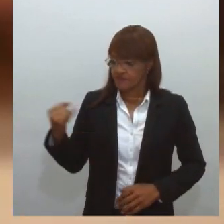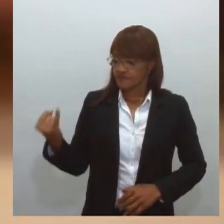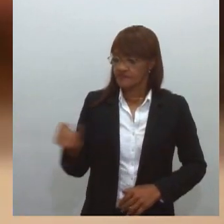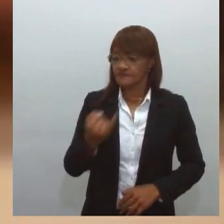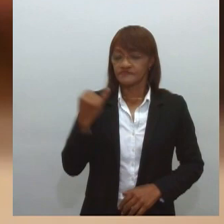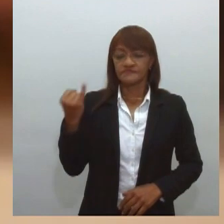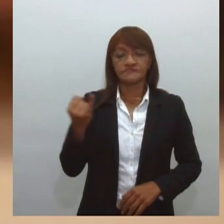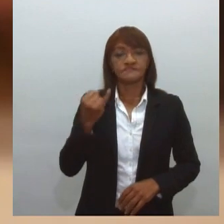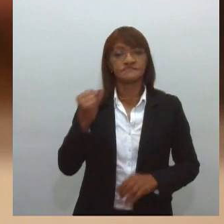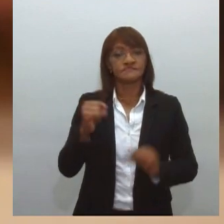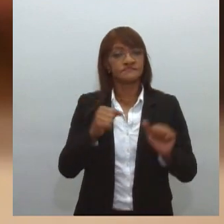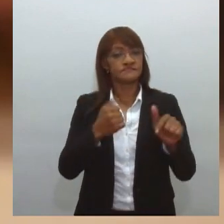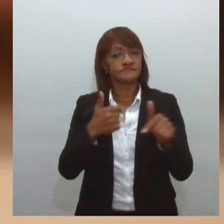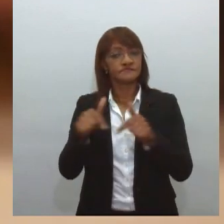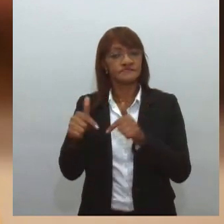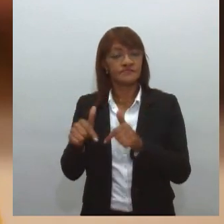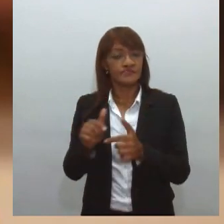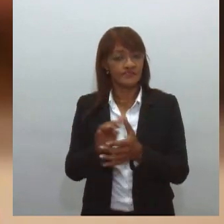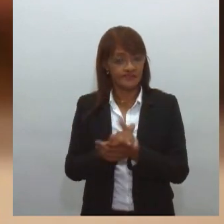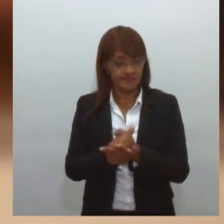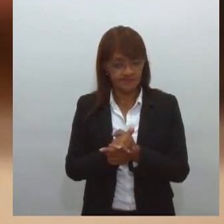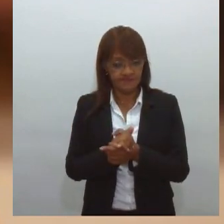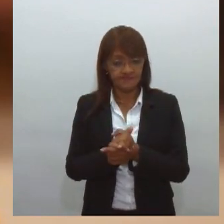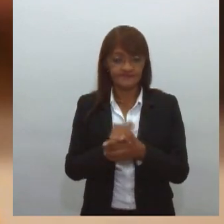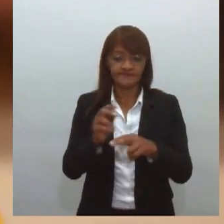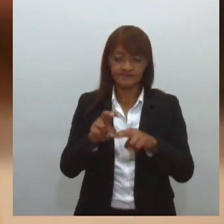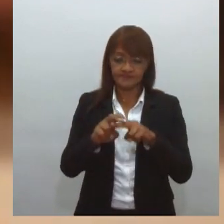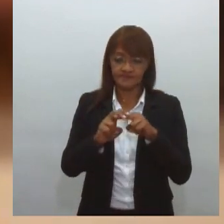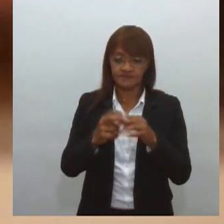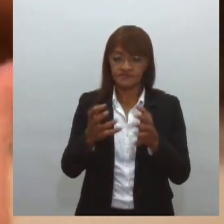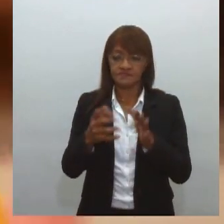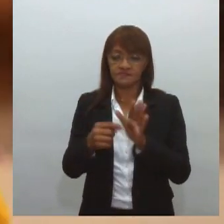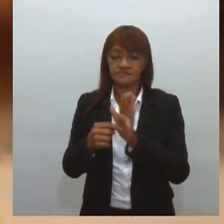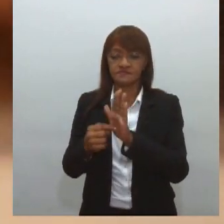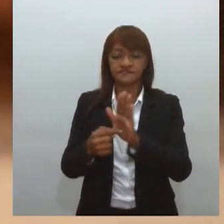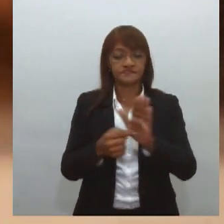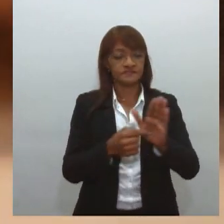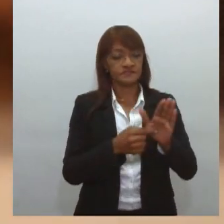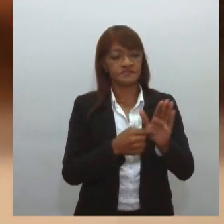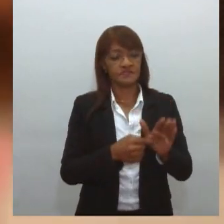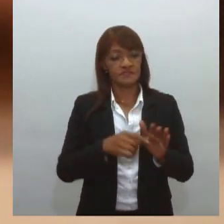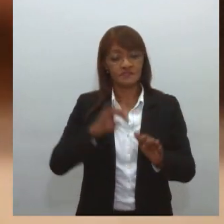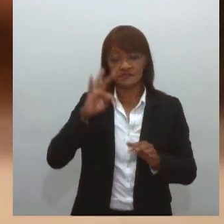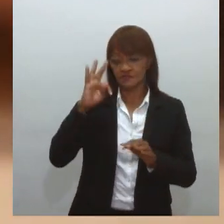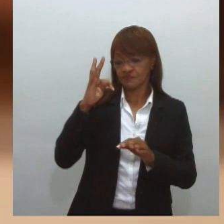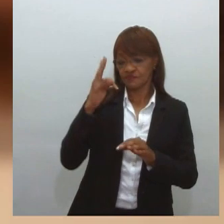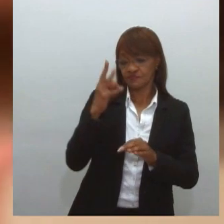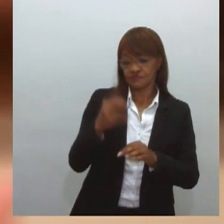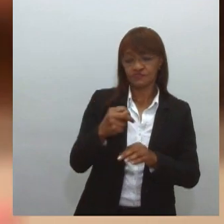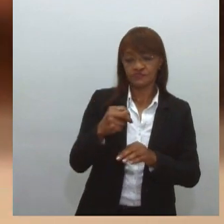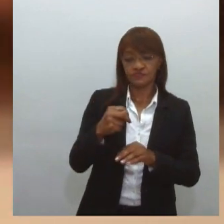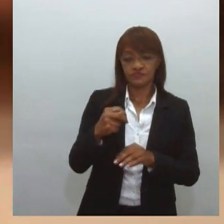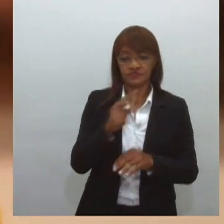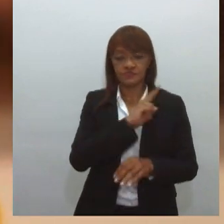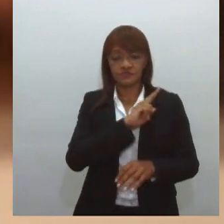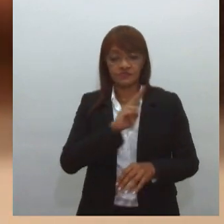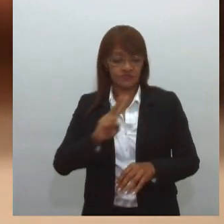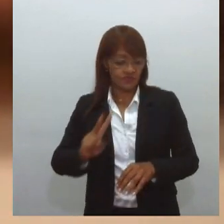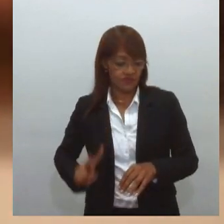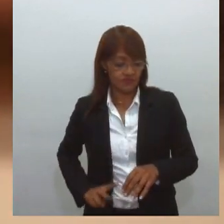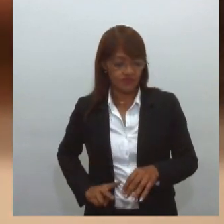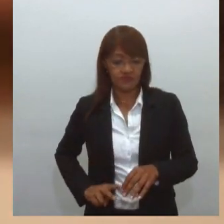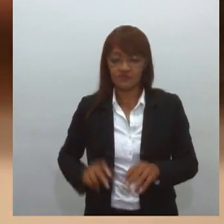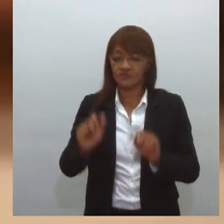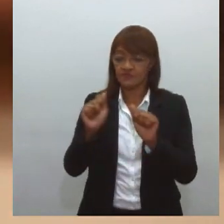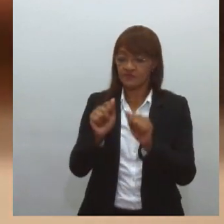trabalho. Então, nós estamos, assim, mostrando para essas vereadoras, nós estamos provocando os presidentes da Câmara, os presidentes das Assembleias,